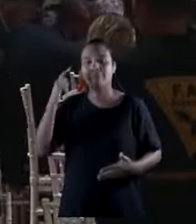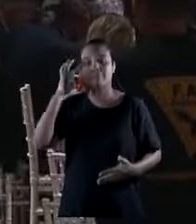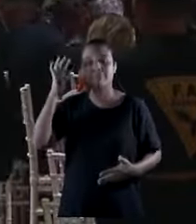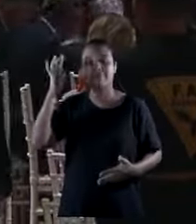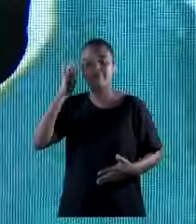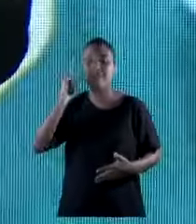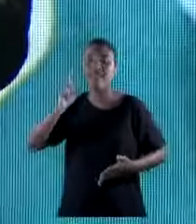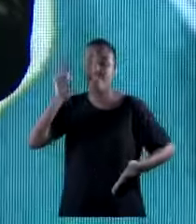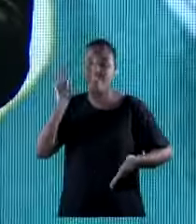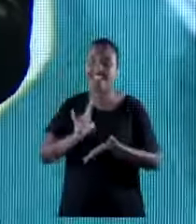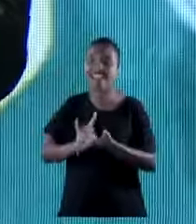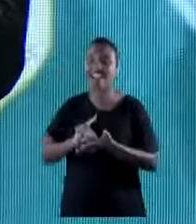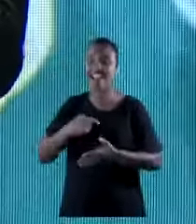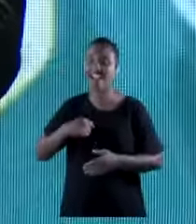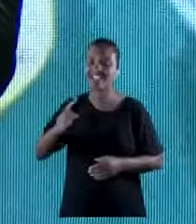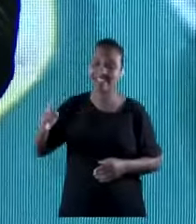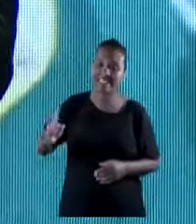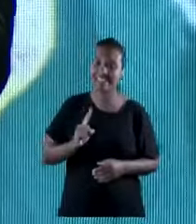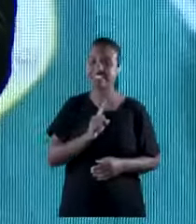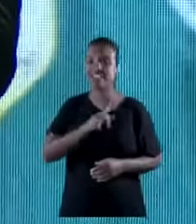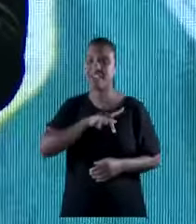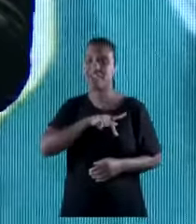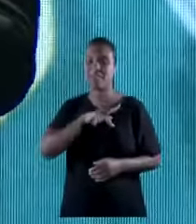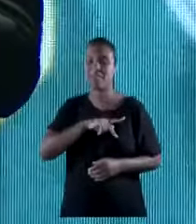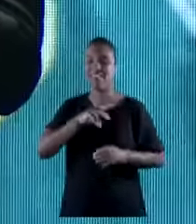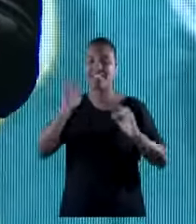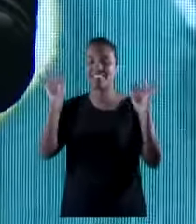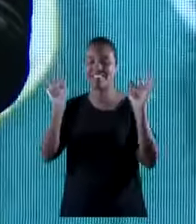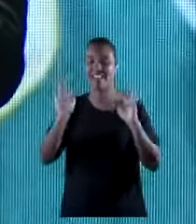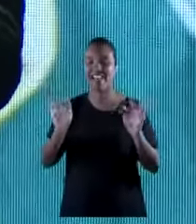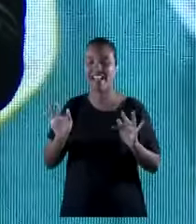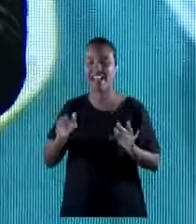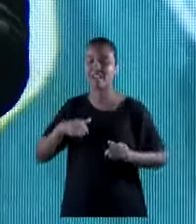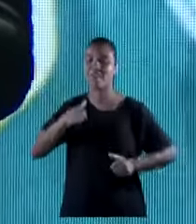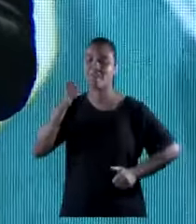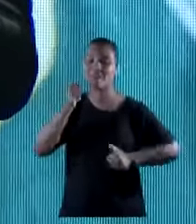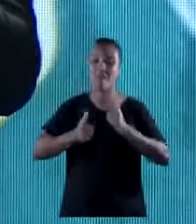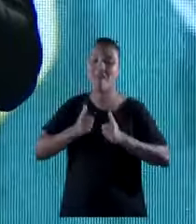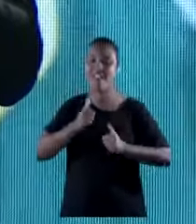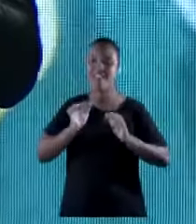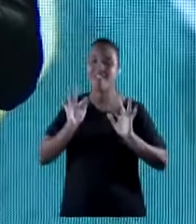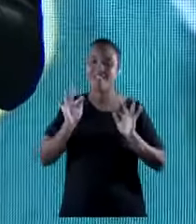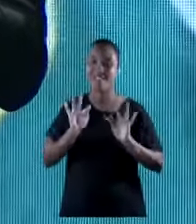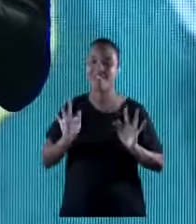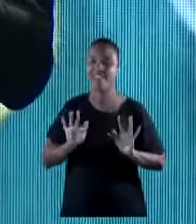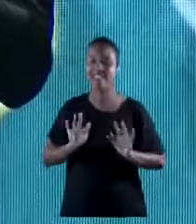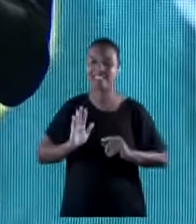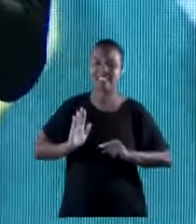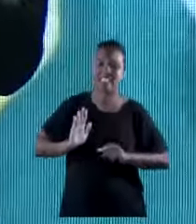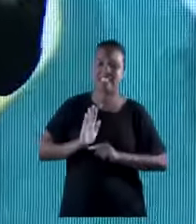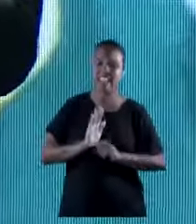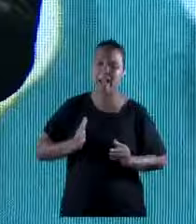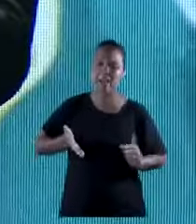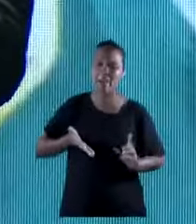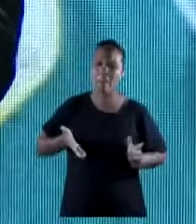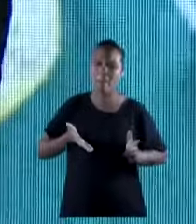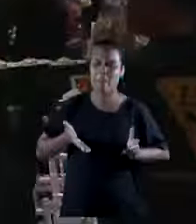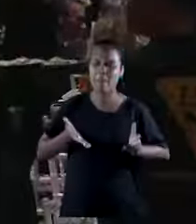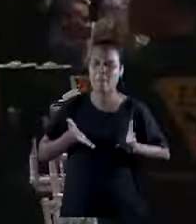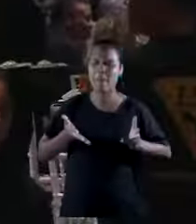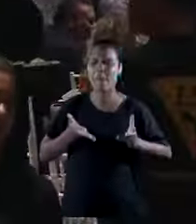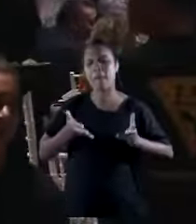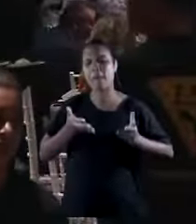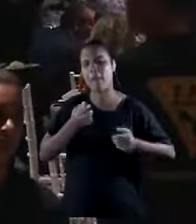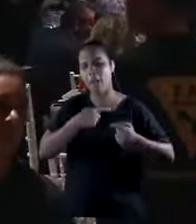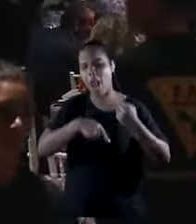voltasse aqui, não importava o jeito que eu estivesse, eu iria jogar para poder ajudar o Palmeiras. E foi isso que eu fiz. E foi